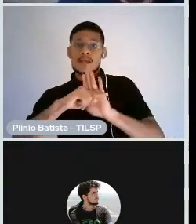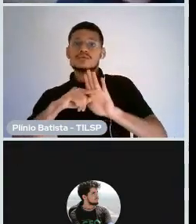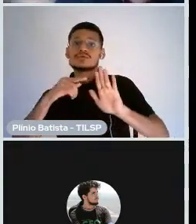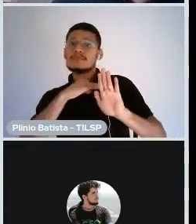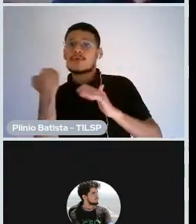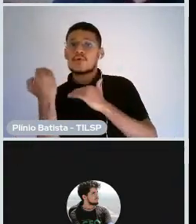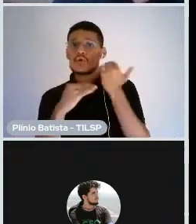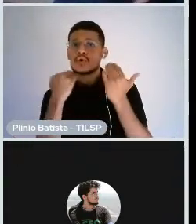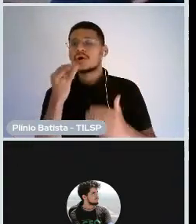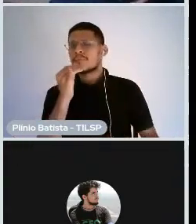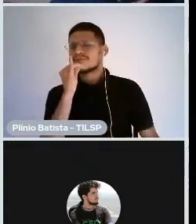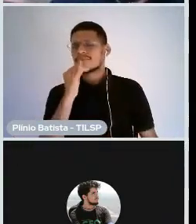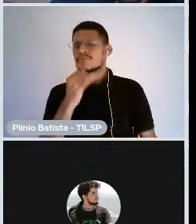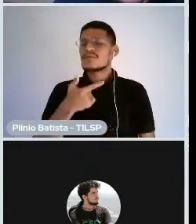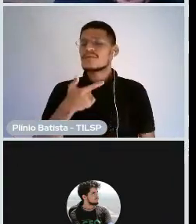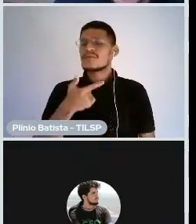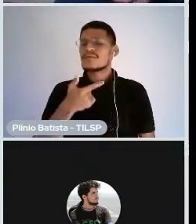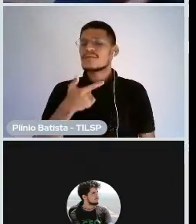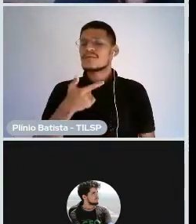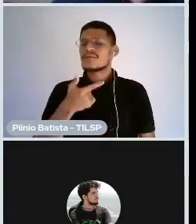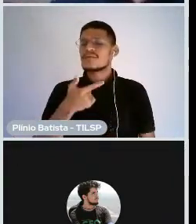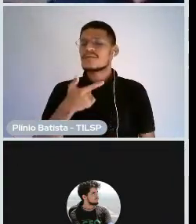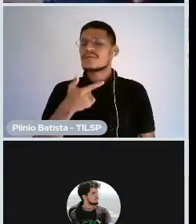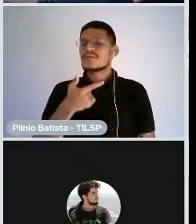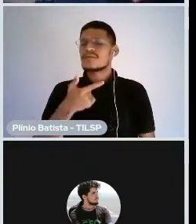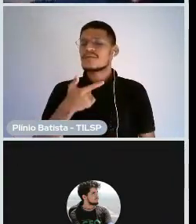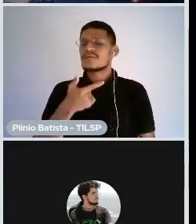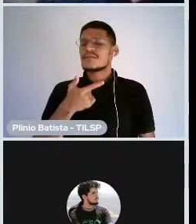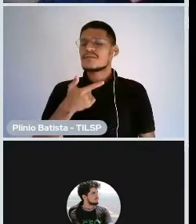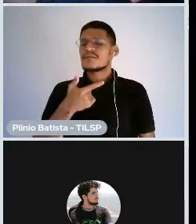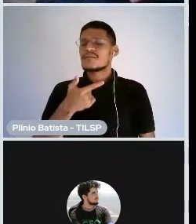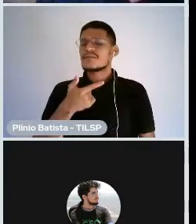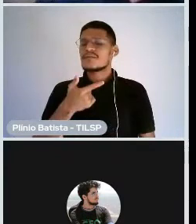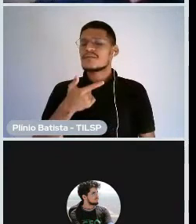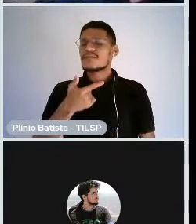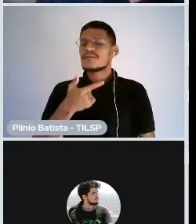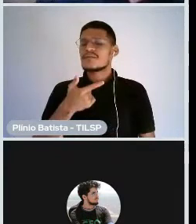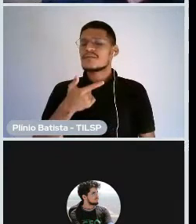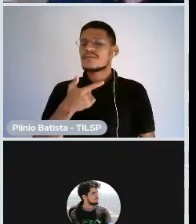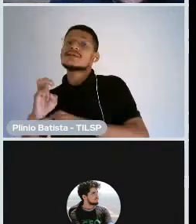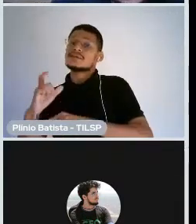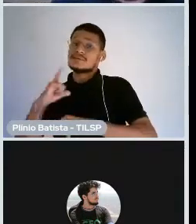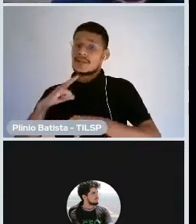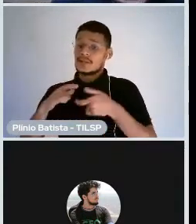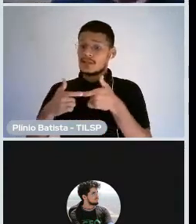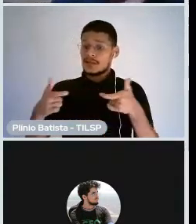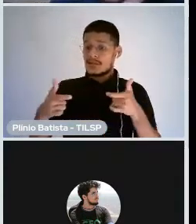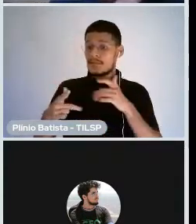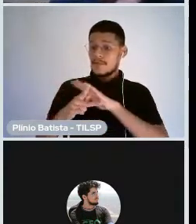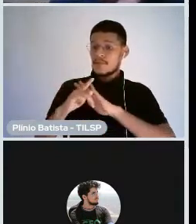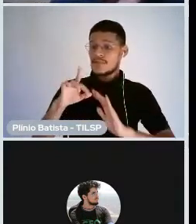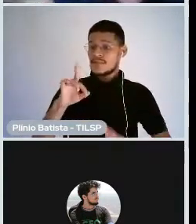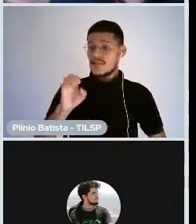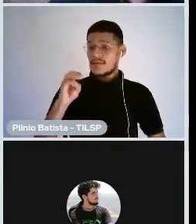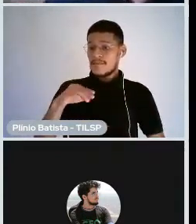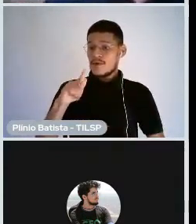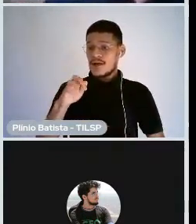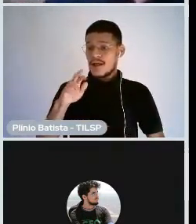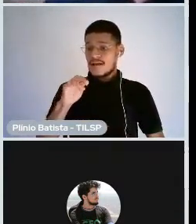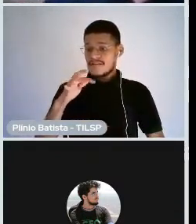menos 10 igual a 15 de permilagem. E aí, quando a gente vai fazer o crescimento demográfico, a gente passa